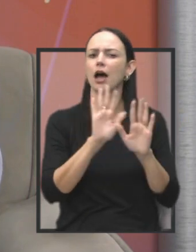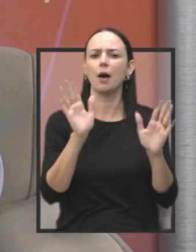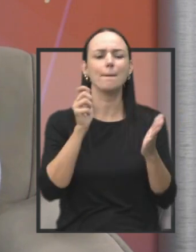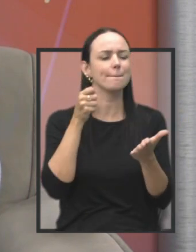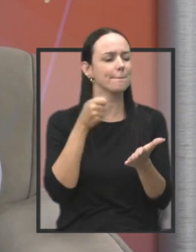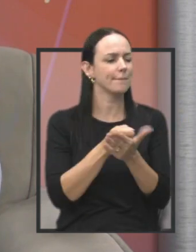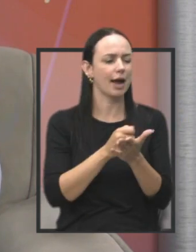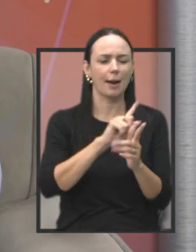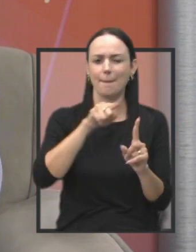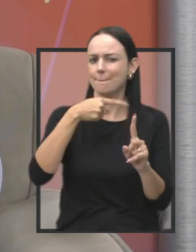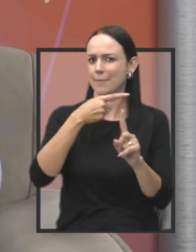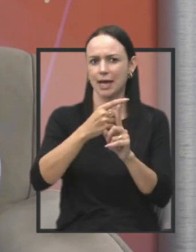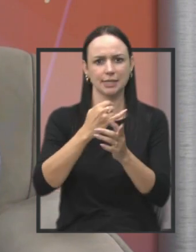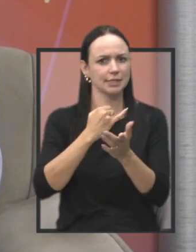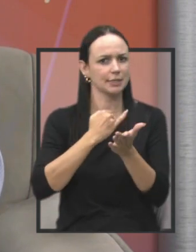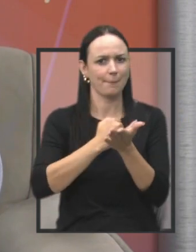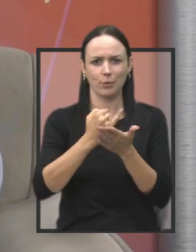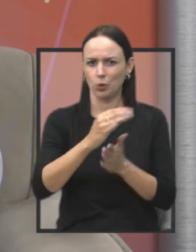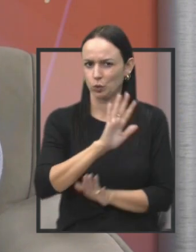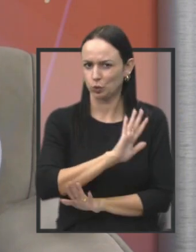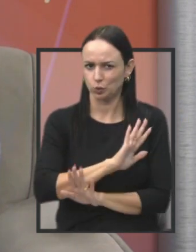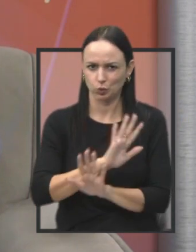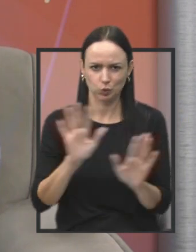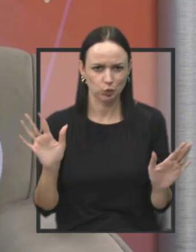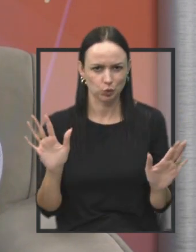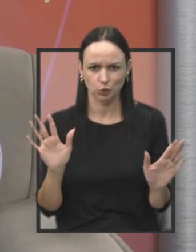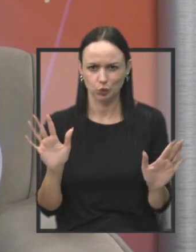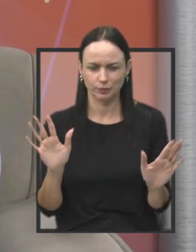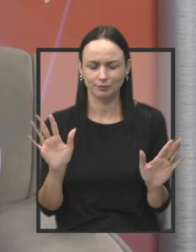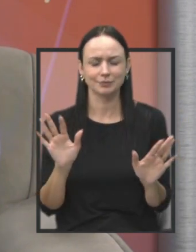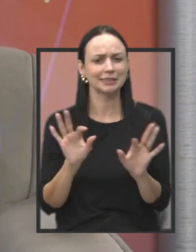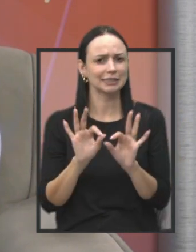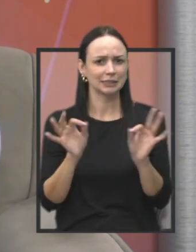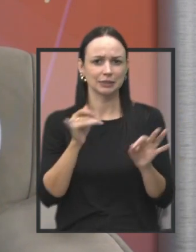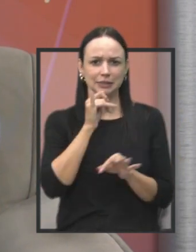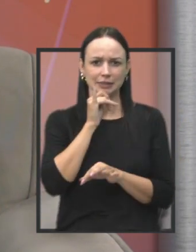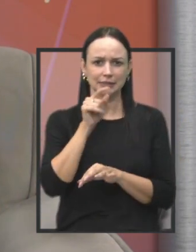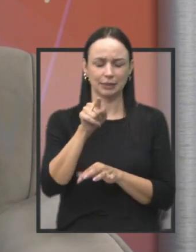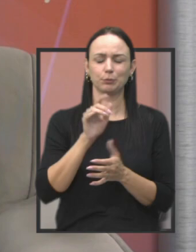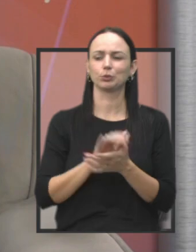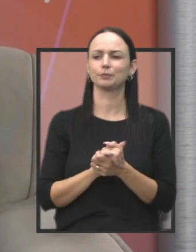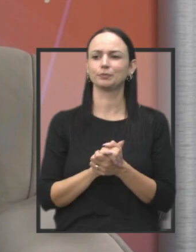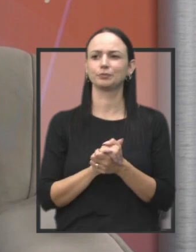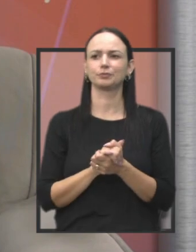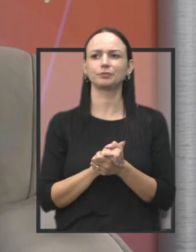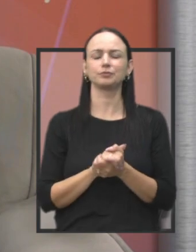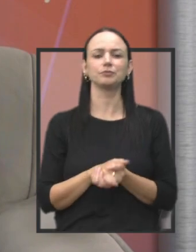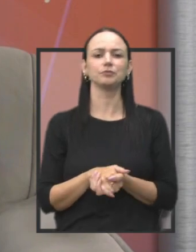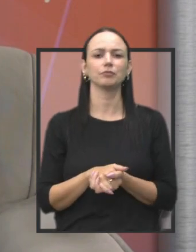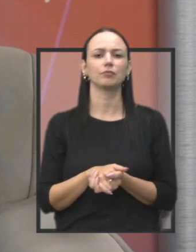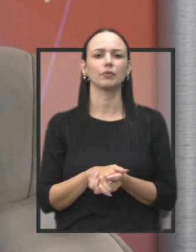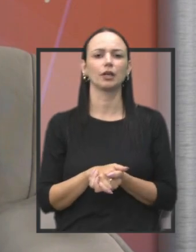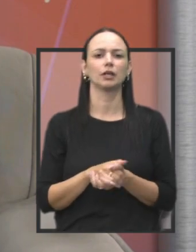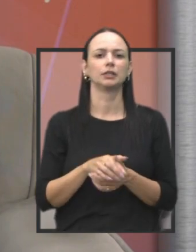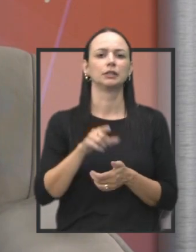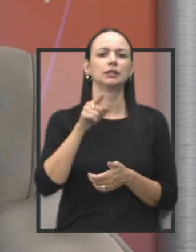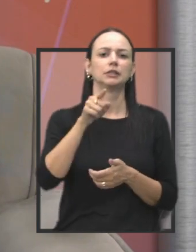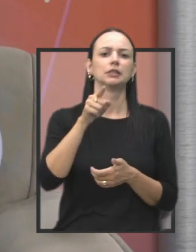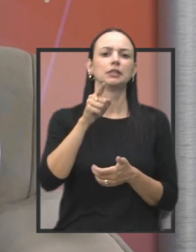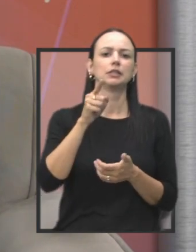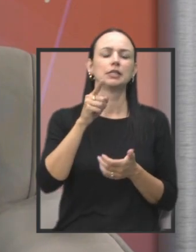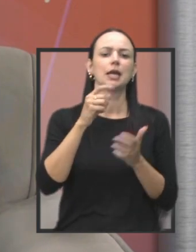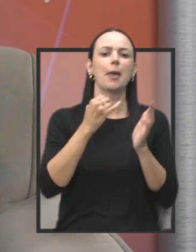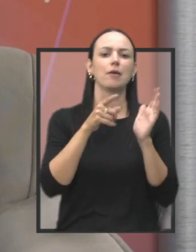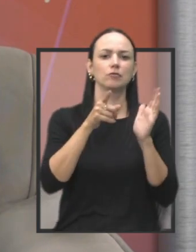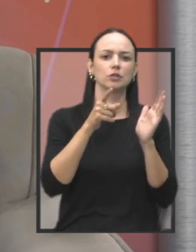Não paga mais imposto. Um exemplo, bem simples, deu 5 mil de